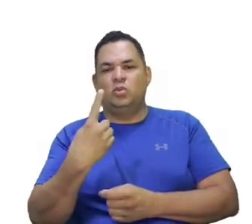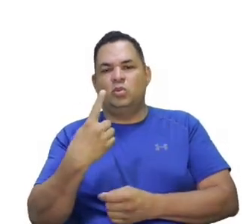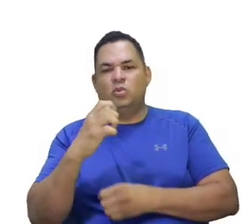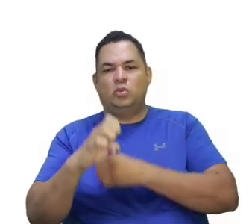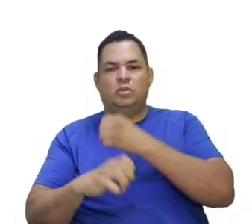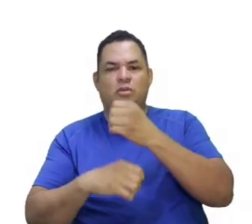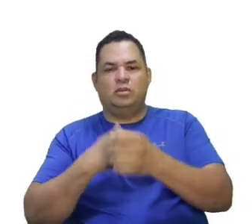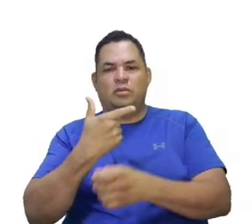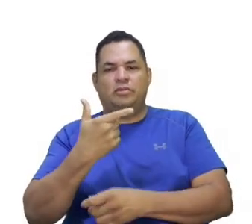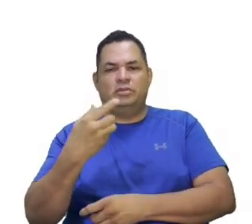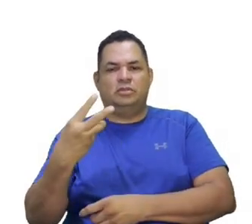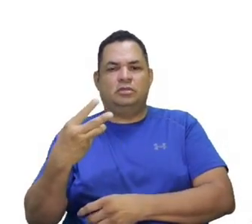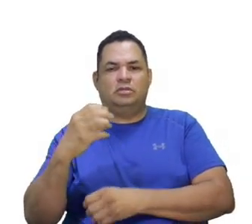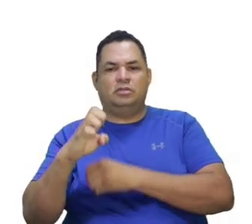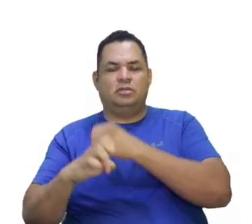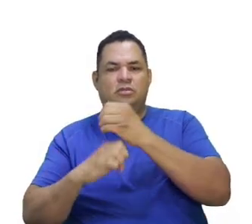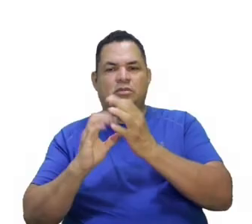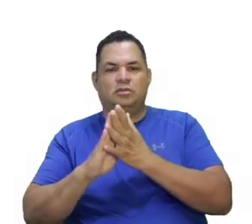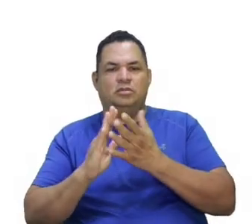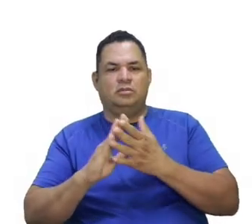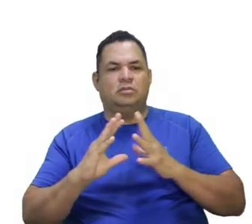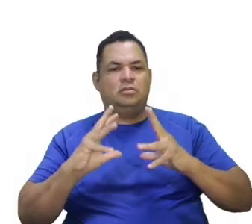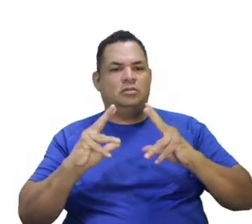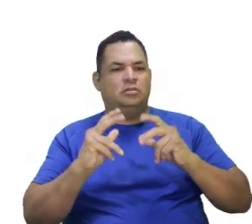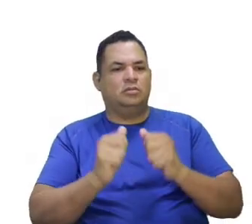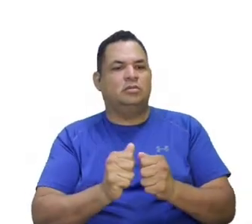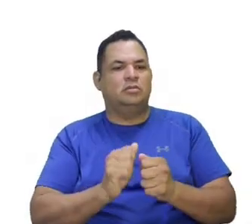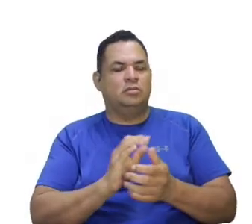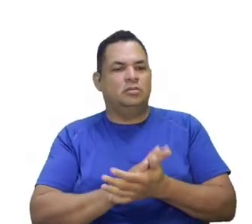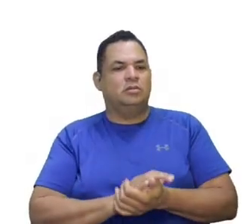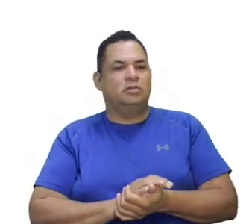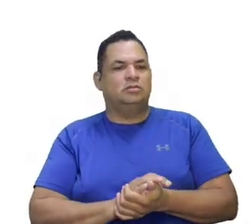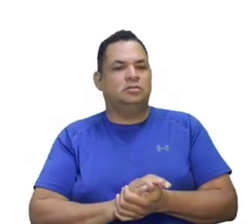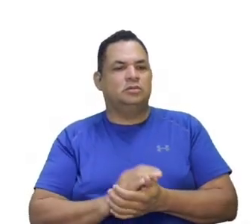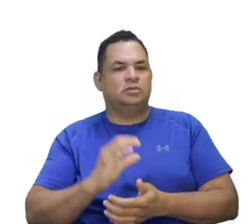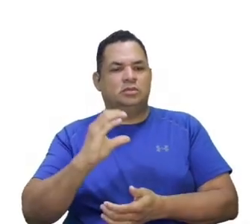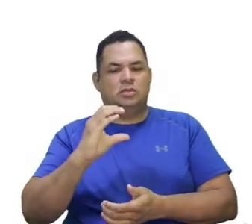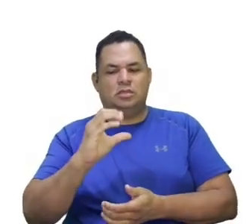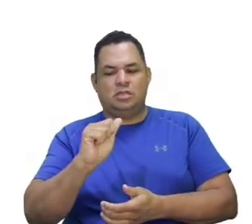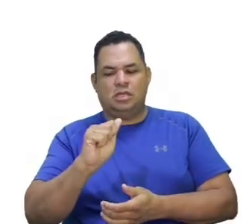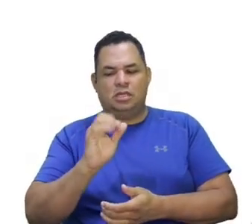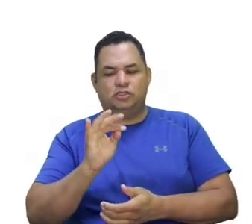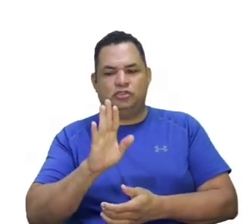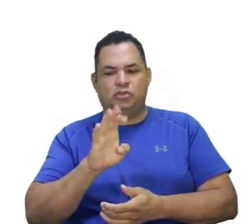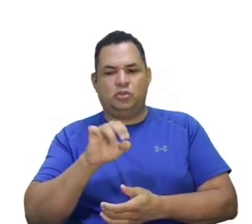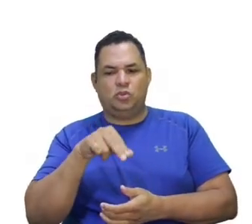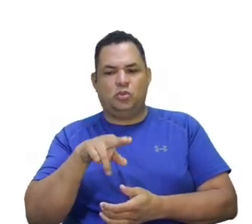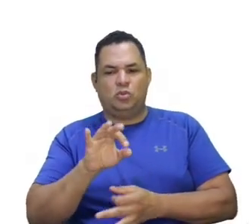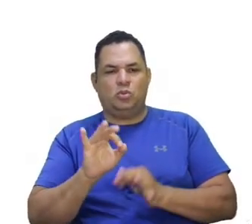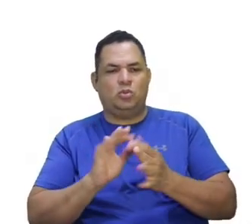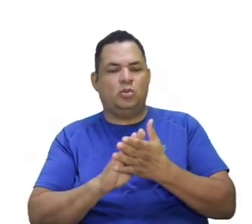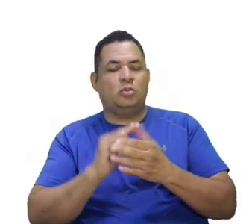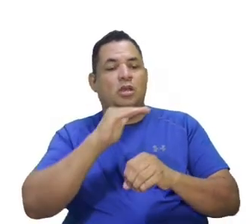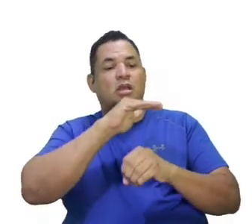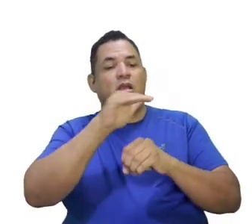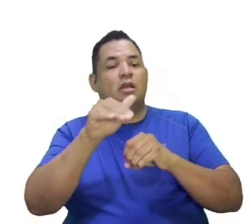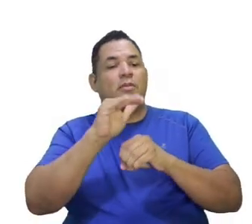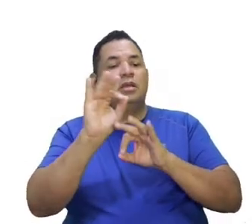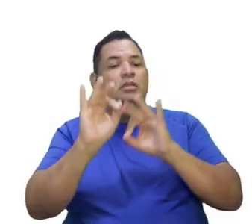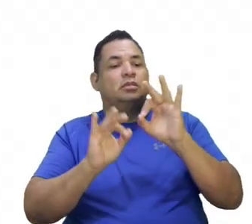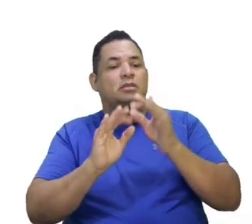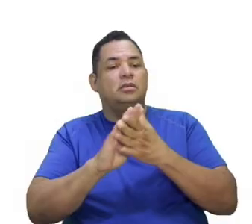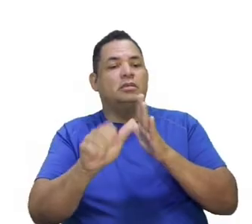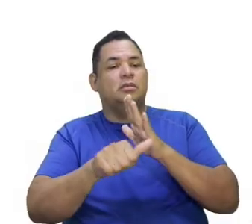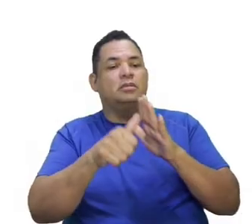de 23 elétrons no nosso cátion. Então, como é que ficou as camadas agora?